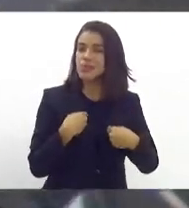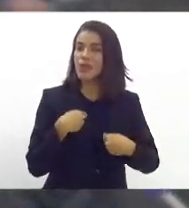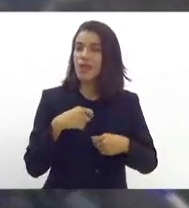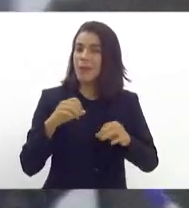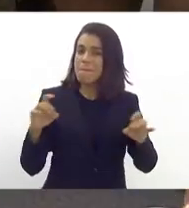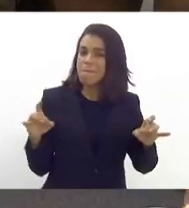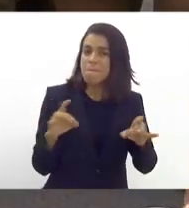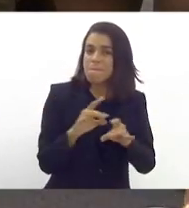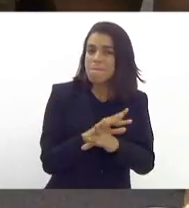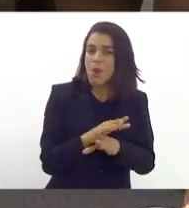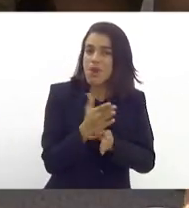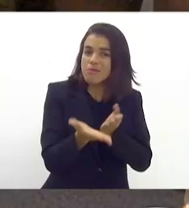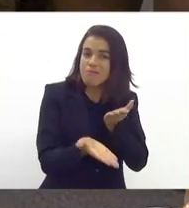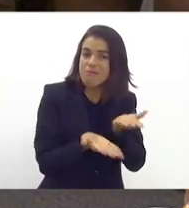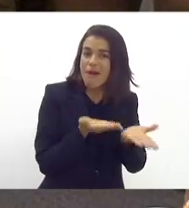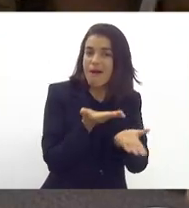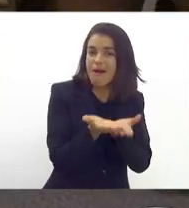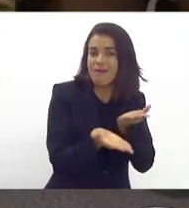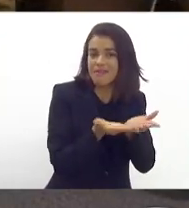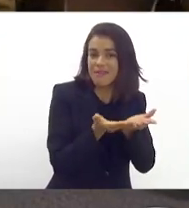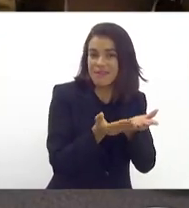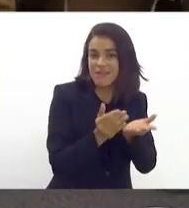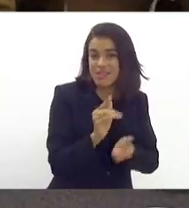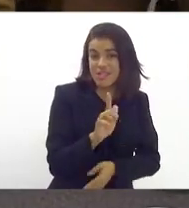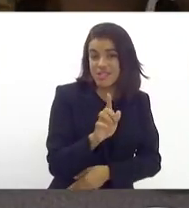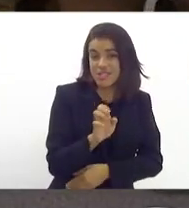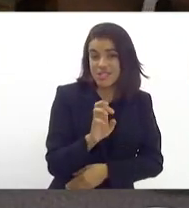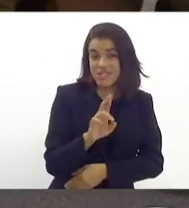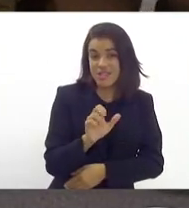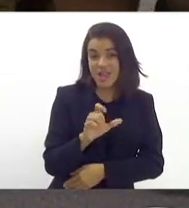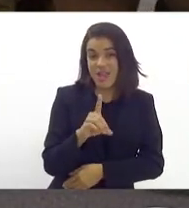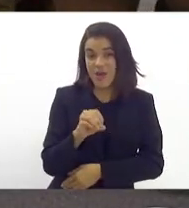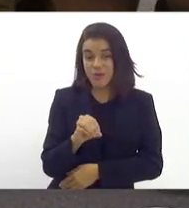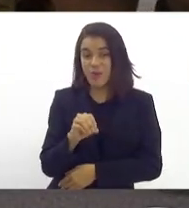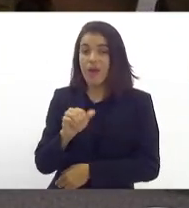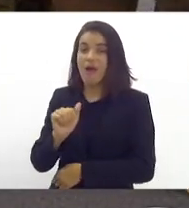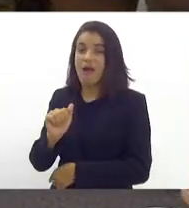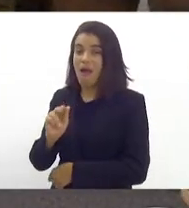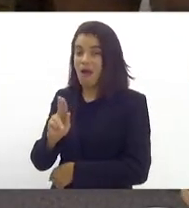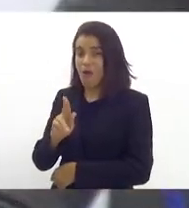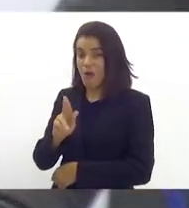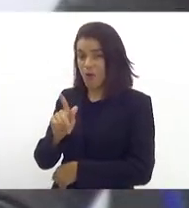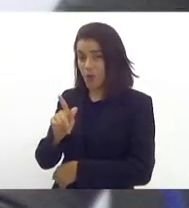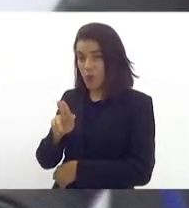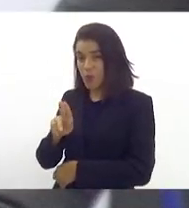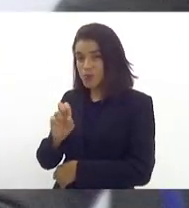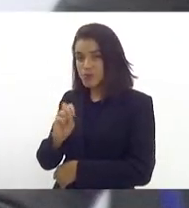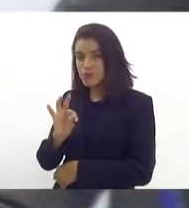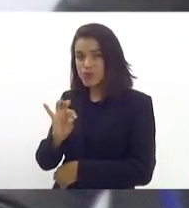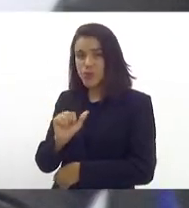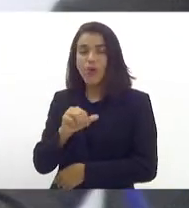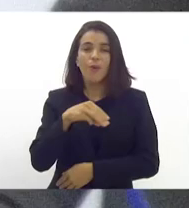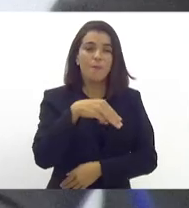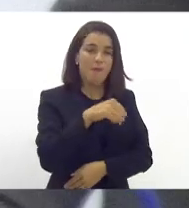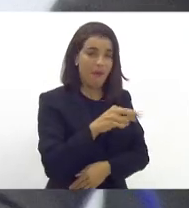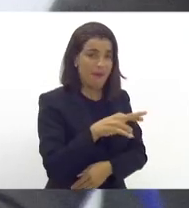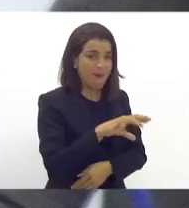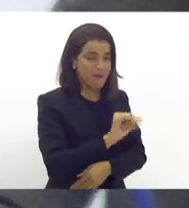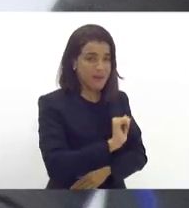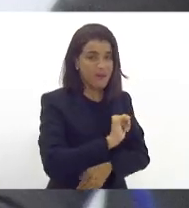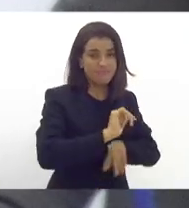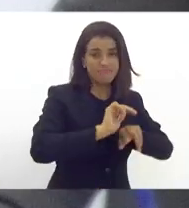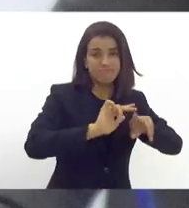atender o Geraldo o Augusto o João a Maria na sua diferença da sua